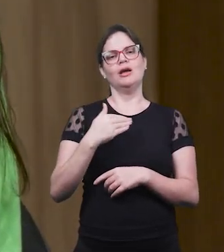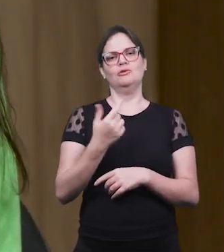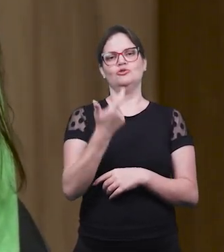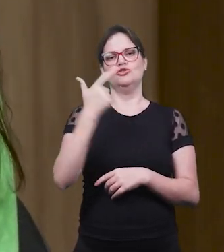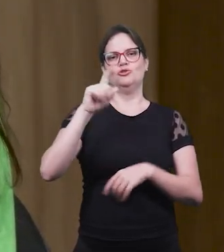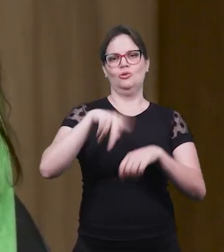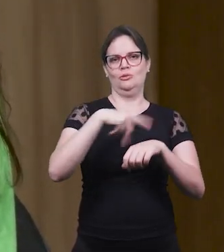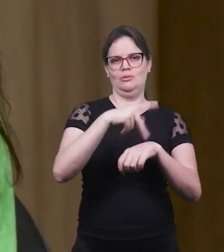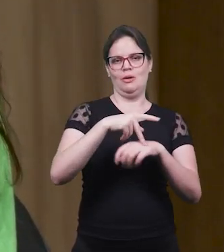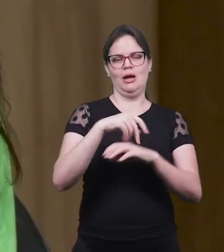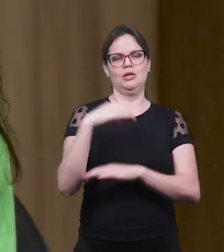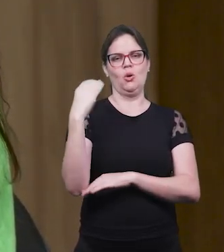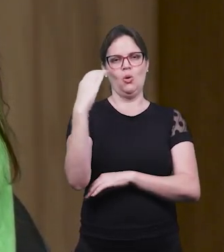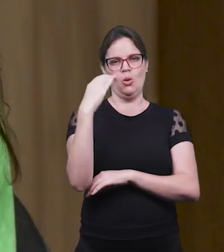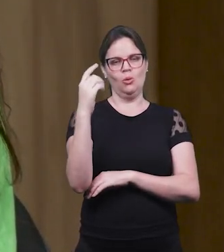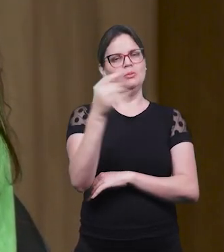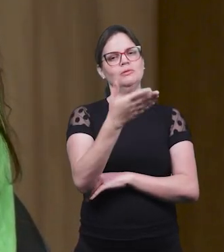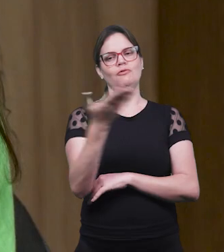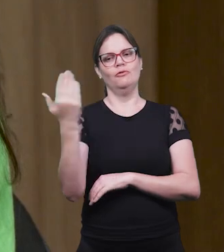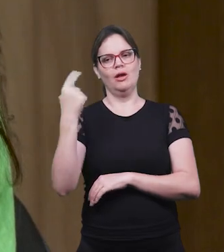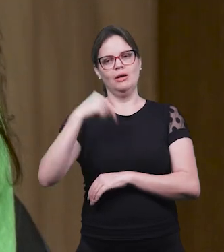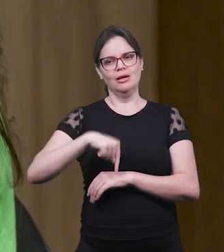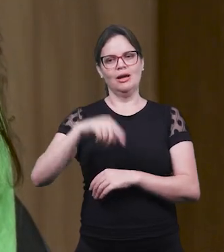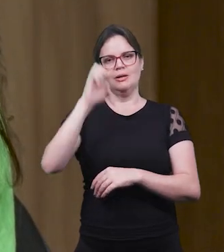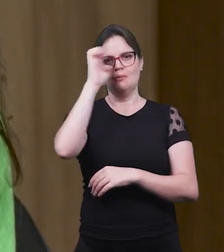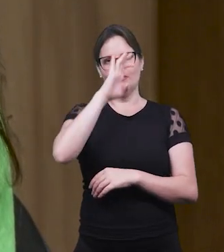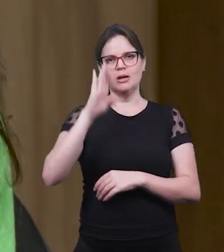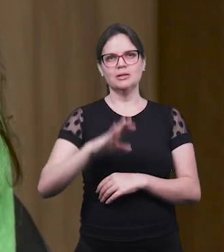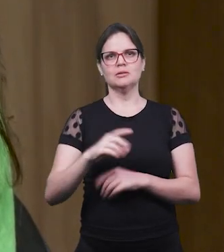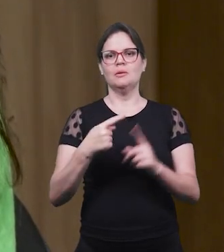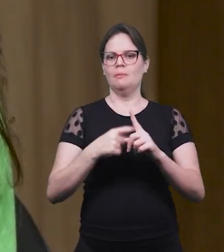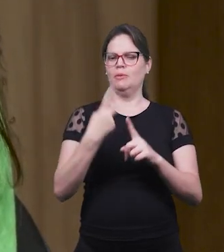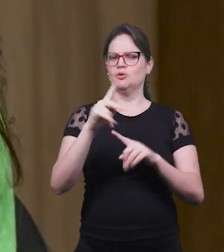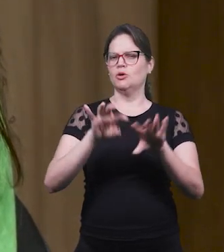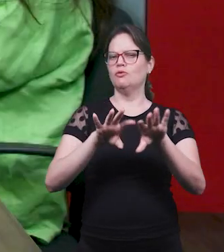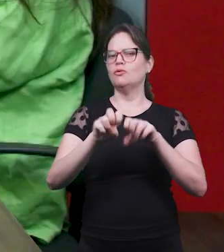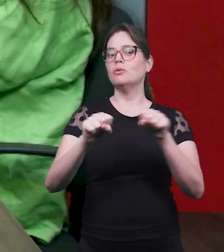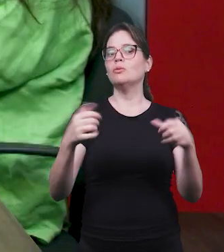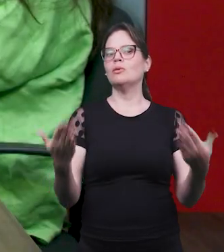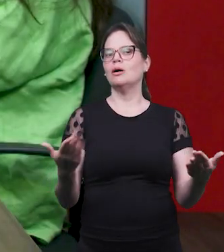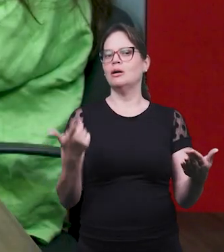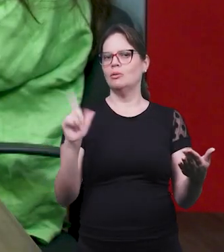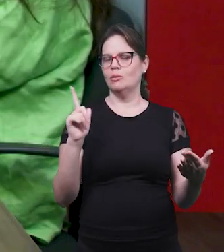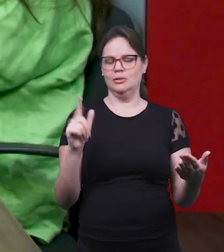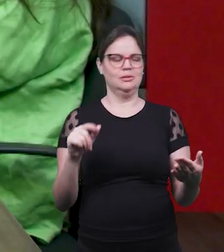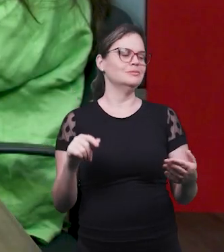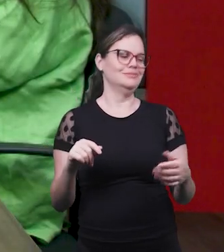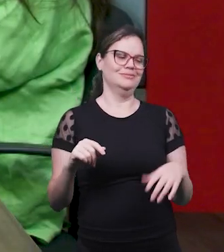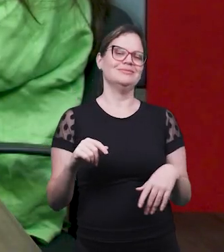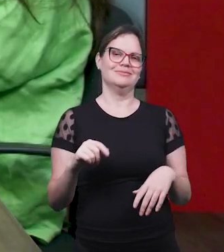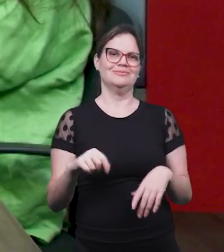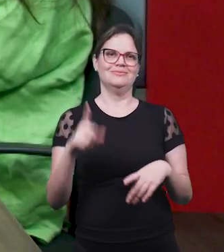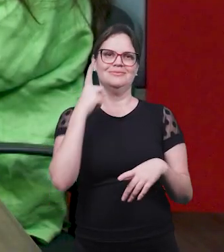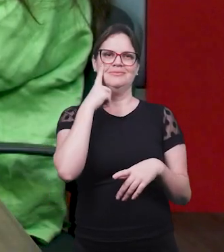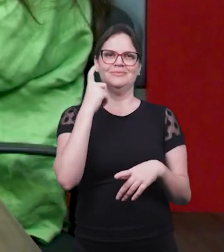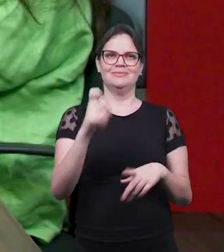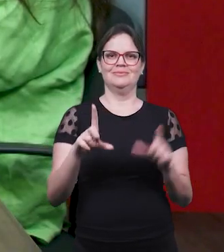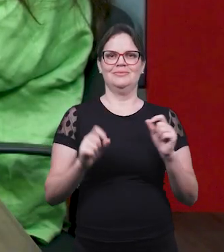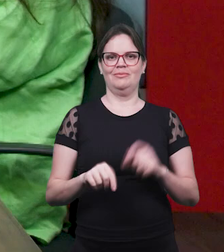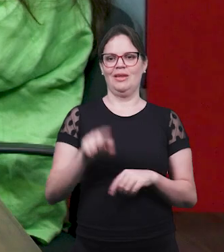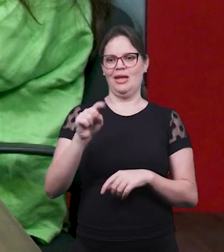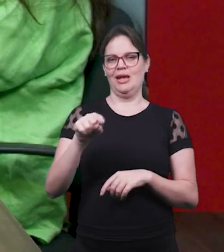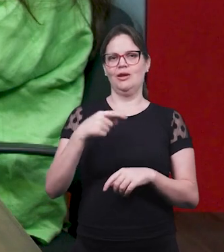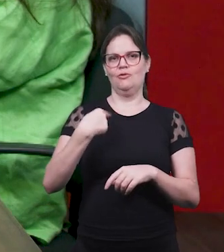eu iniciei. Mas sua formação é outra, né, Fernanda? É interessante ouvir Valéria falando, porque ela vai